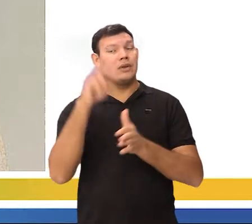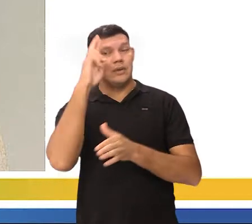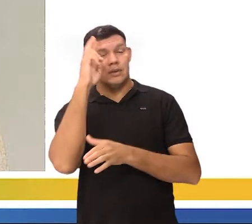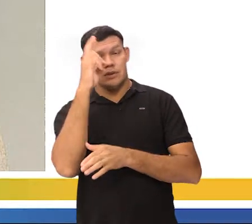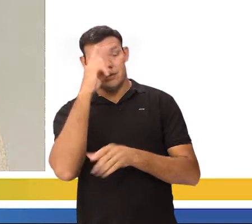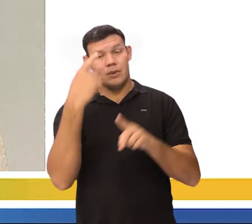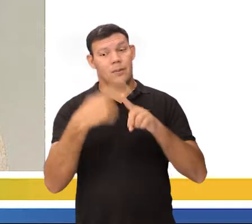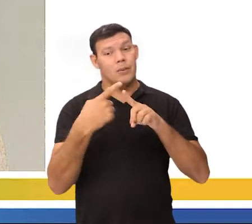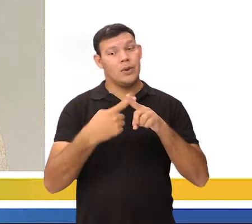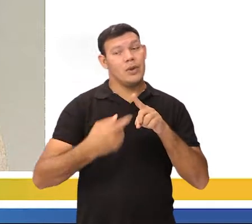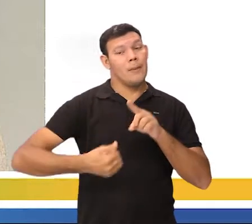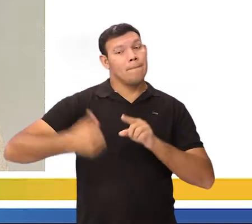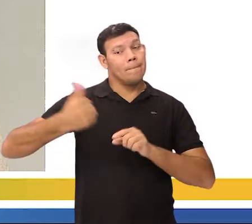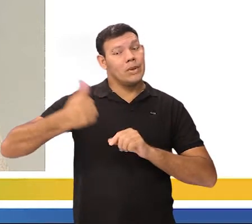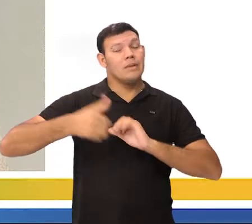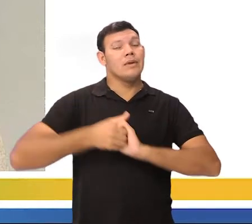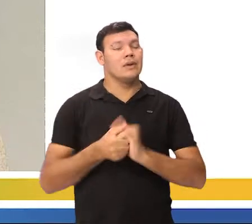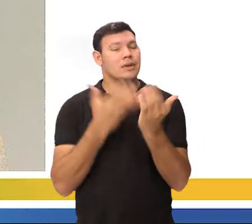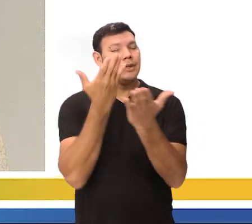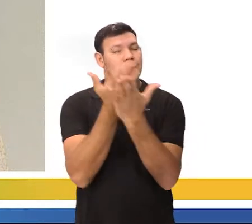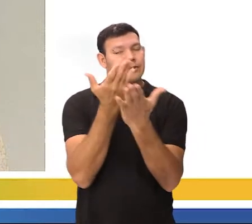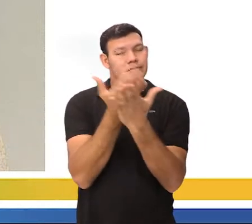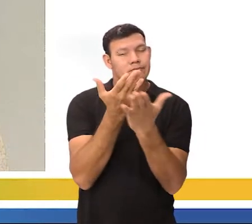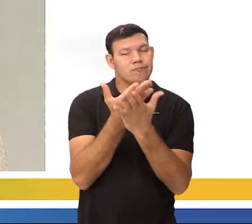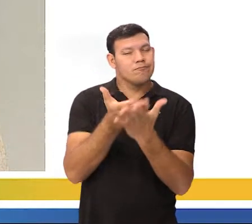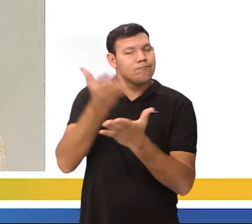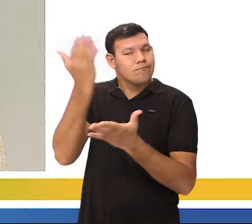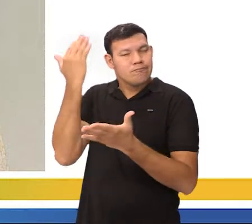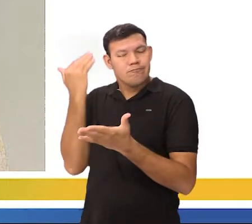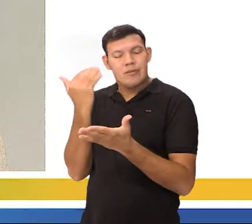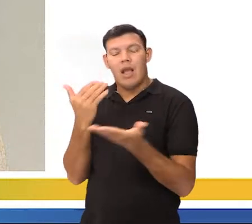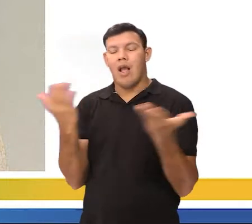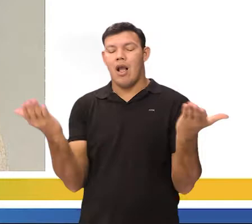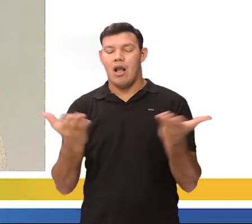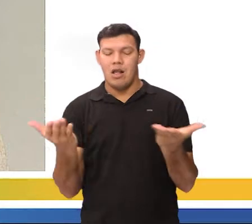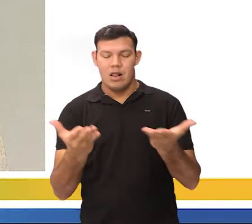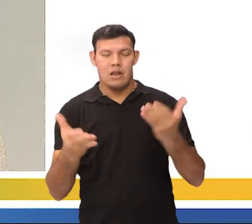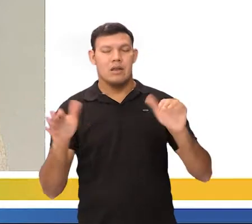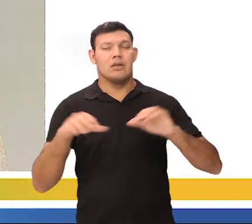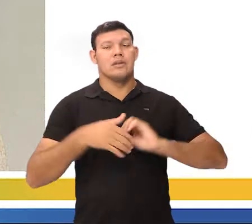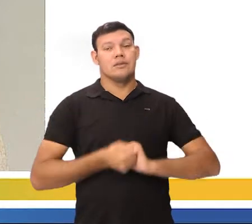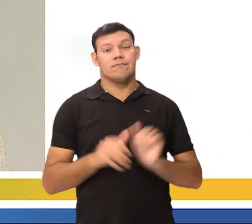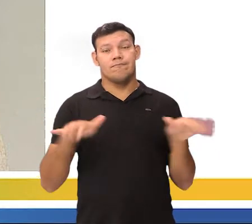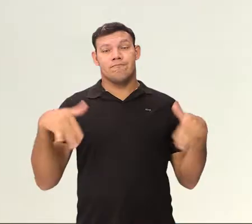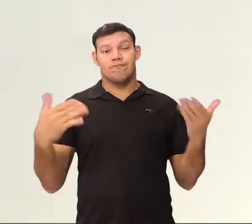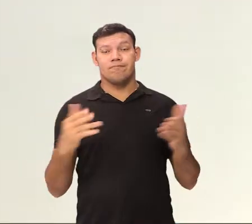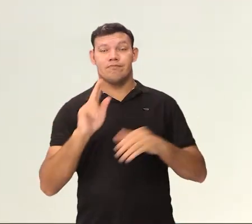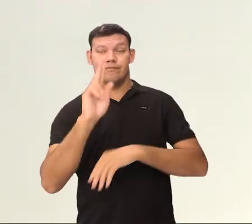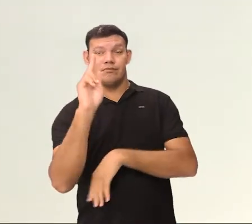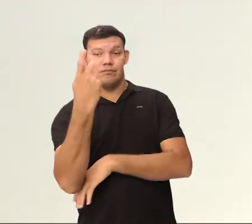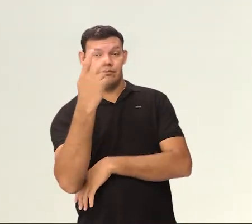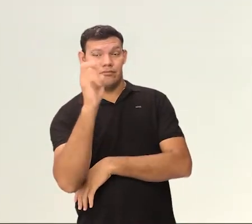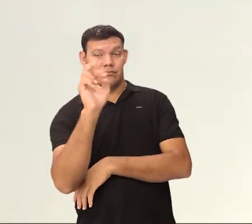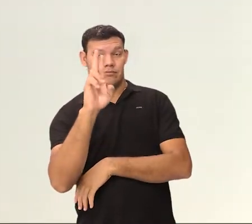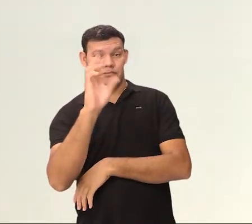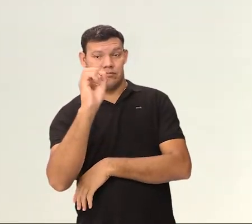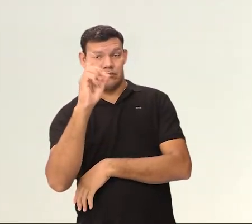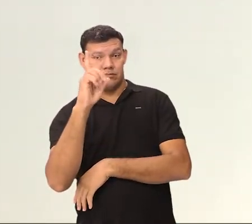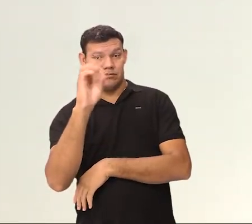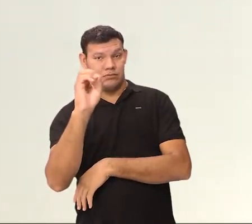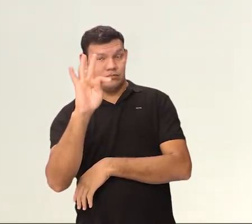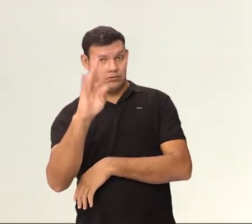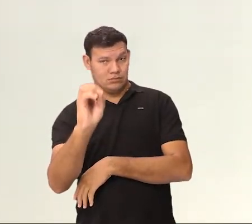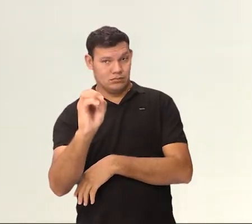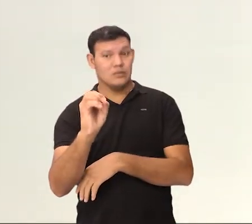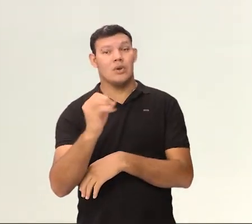pioneiro na investigação do passado para obter o conhecido histórico. Então, o Heródoto é justamente considerado o pai da história por